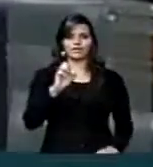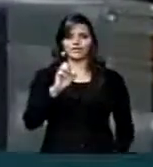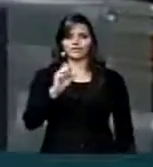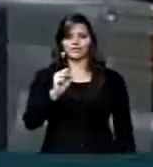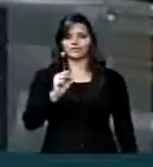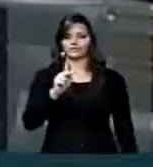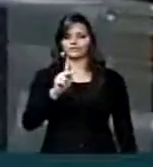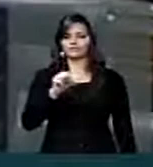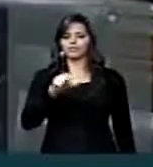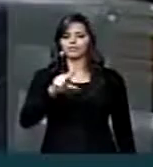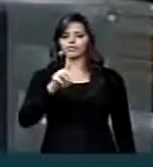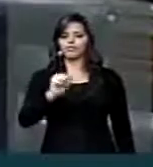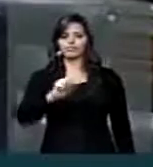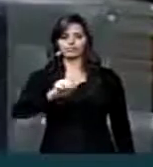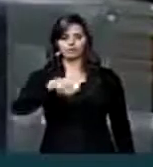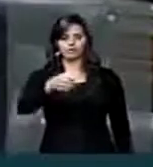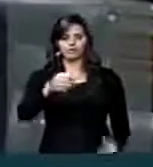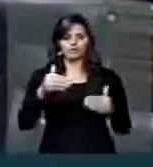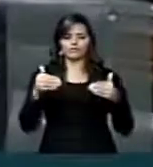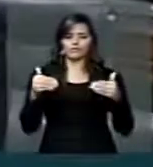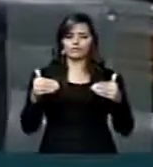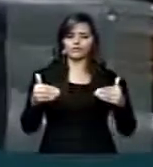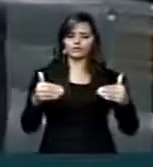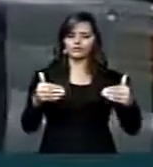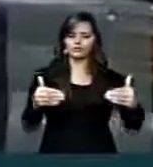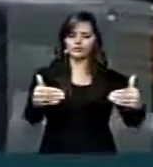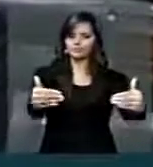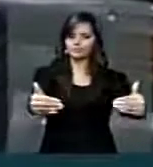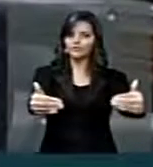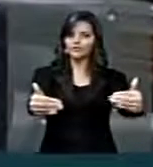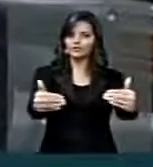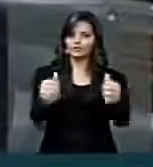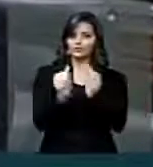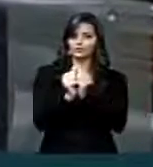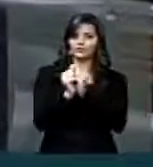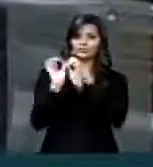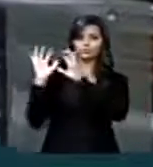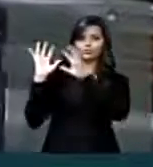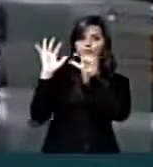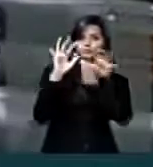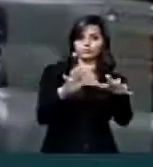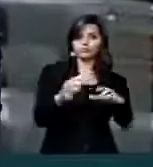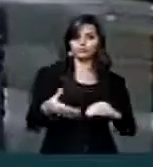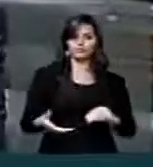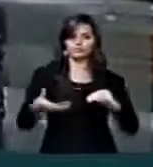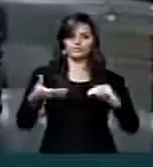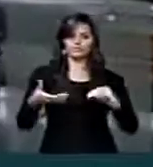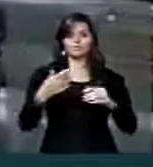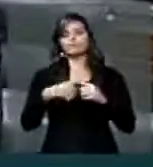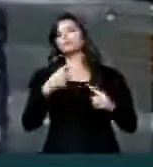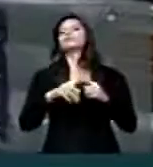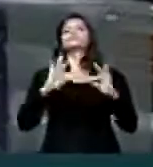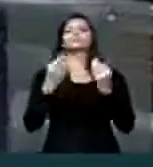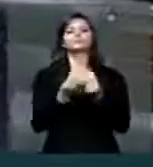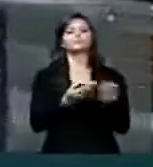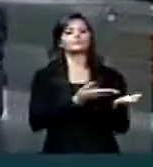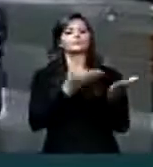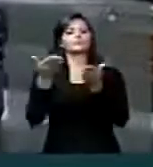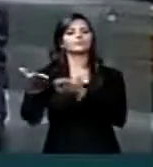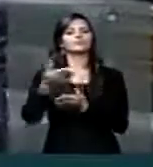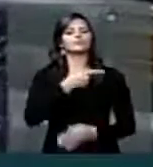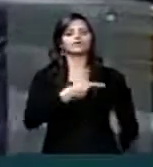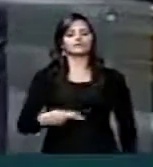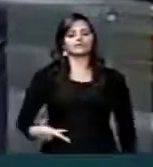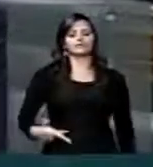se concentraram aqui, perto do Congresso Nacional, levando para os presidentes